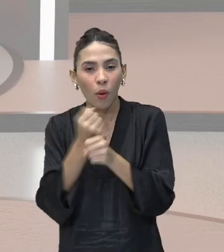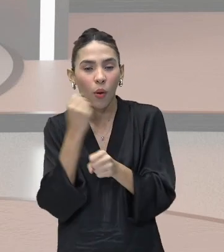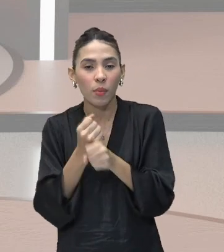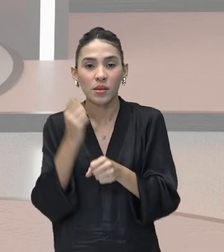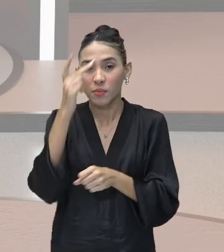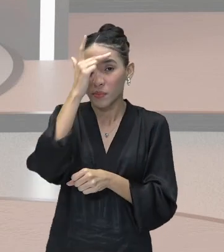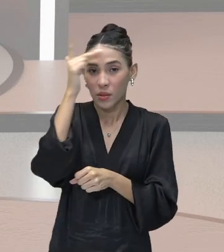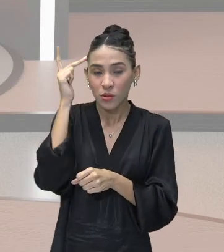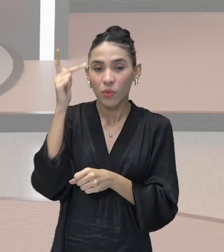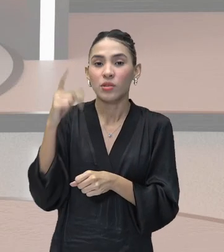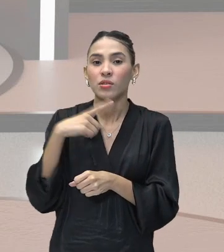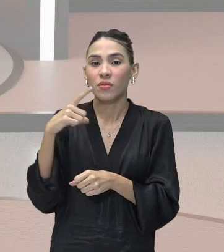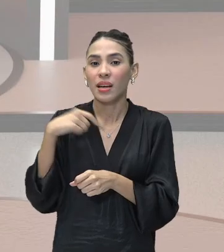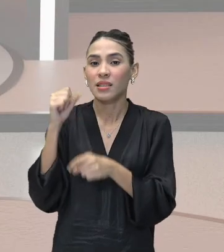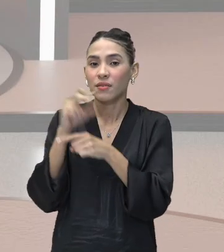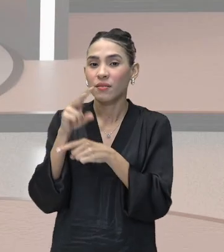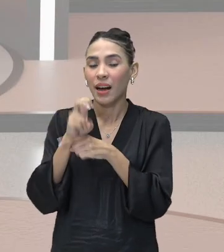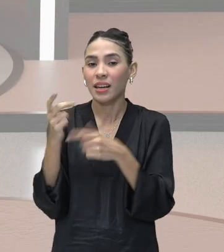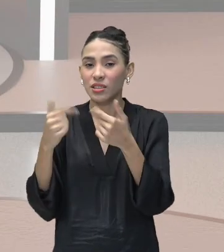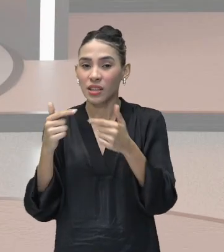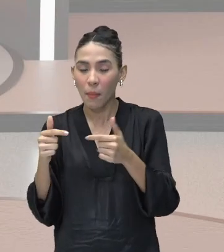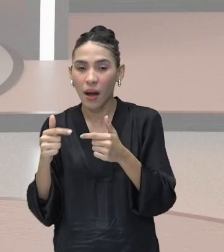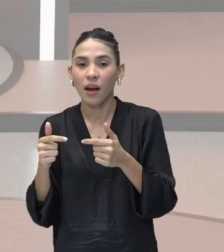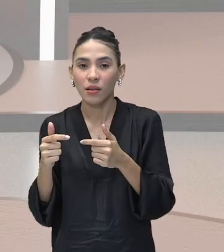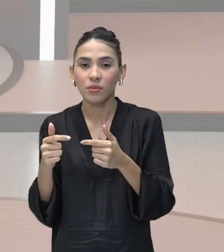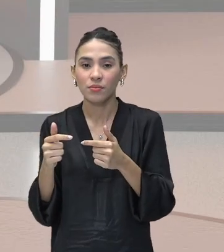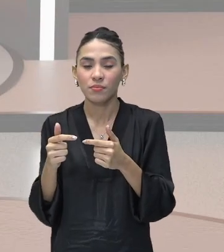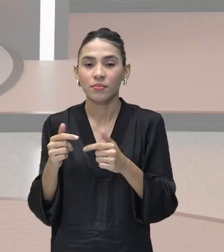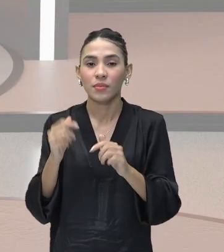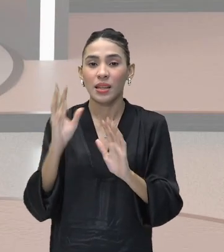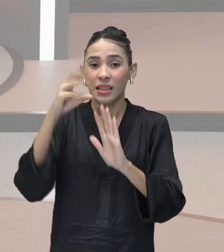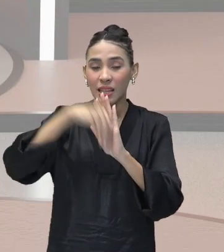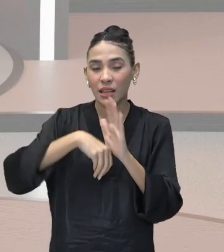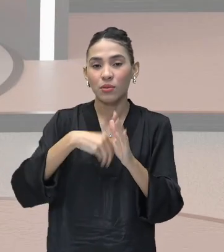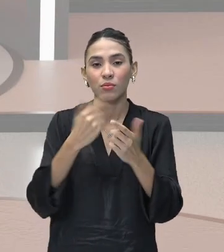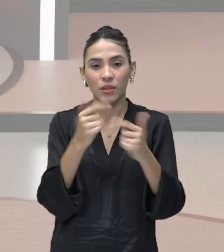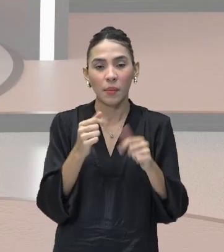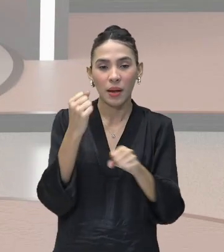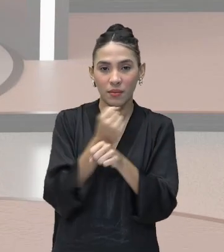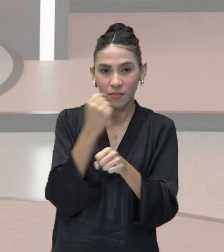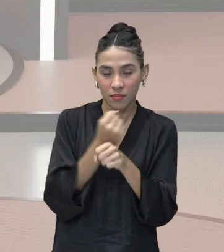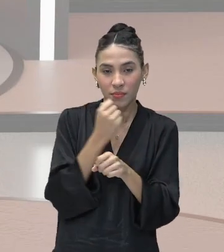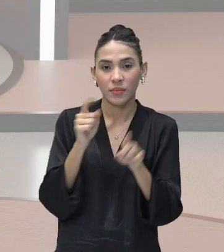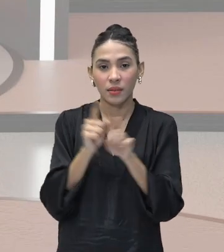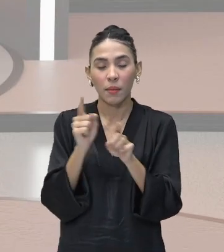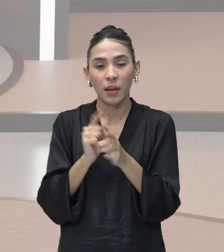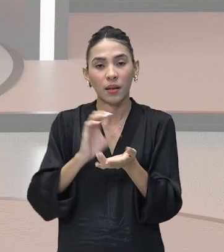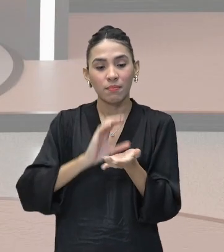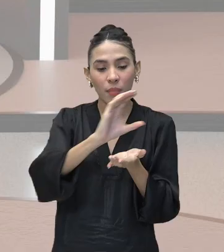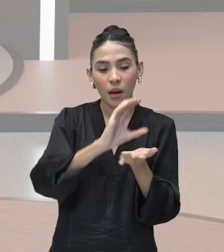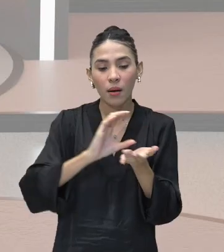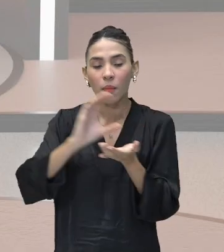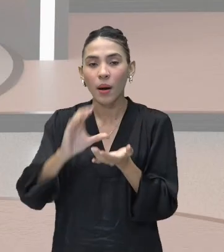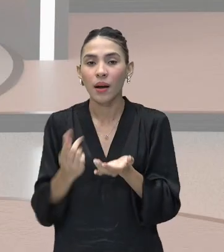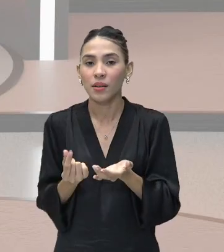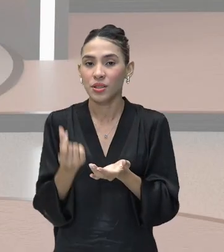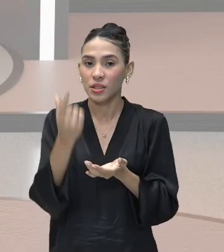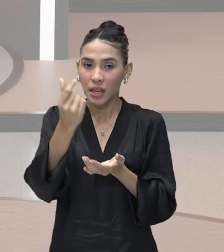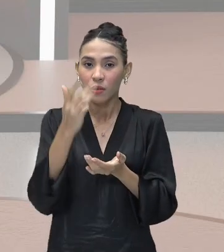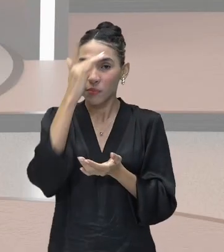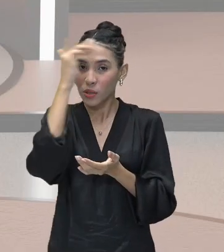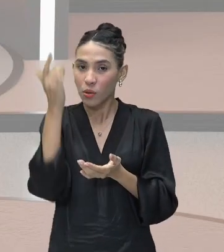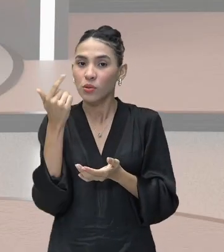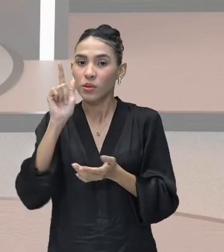pessoas tivessem emprego, fossem absorvidas na construção dessas obras, trazendo emprego, gerando renda para que as pessoas se recuperassem